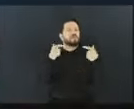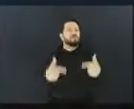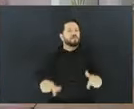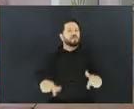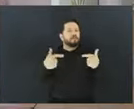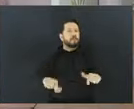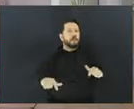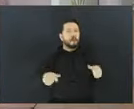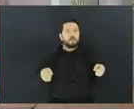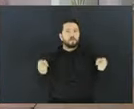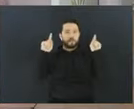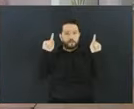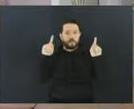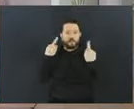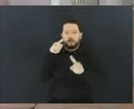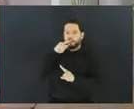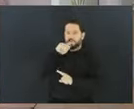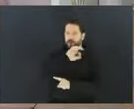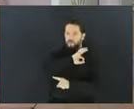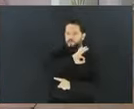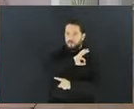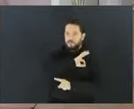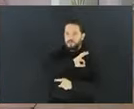E após o vídeo,